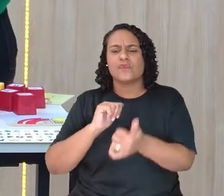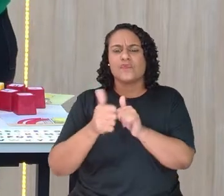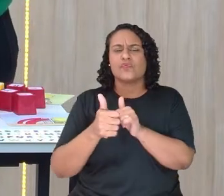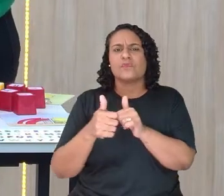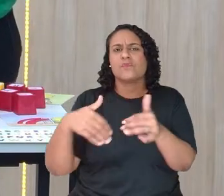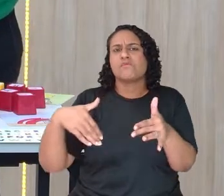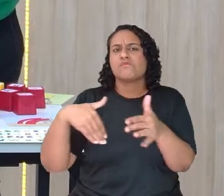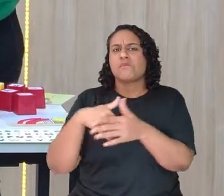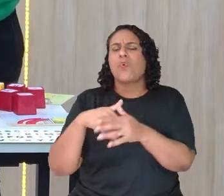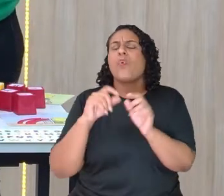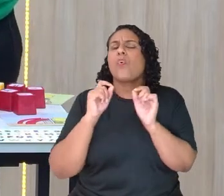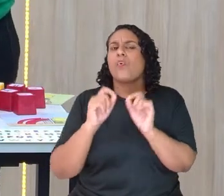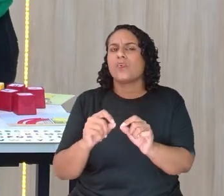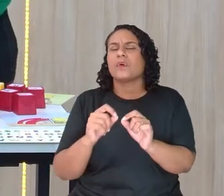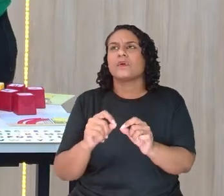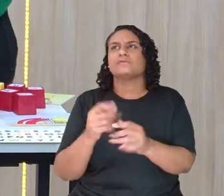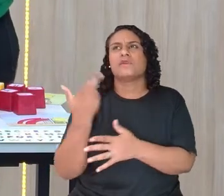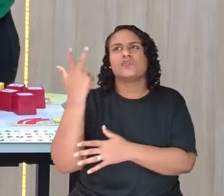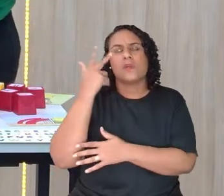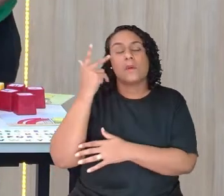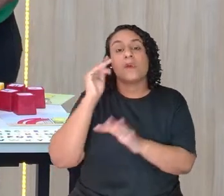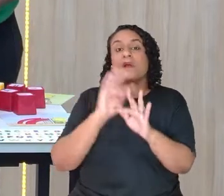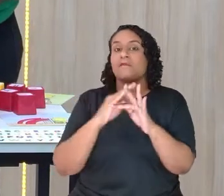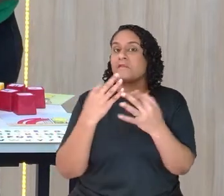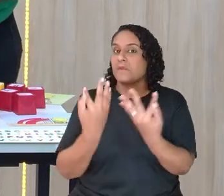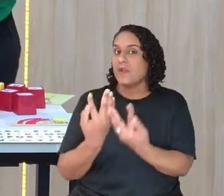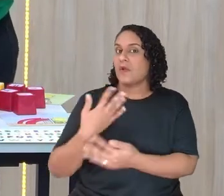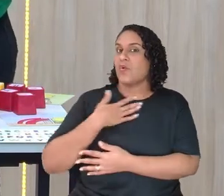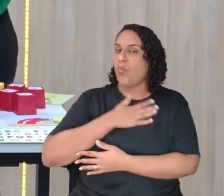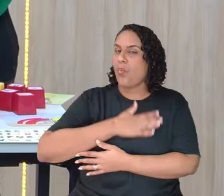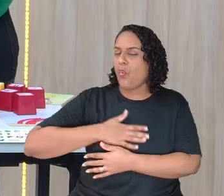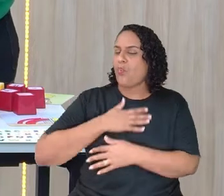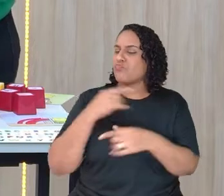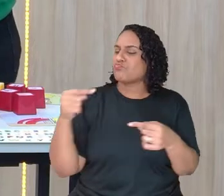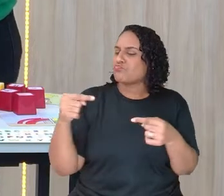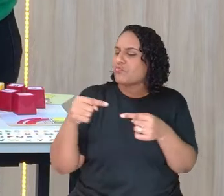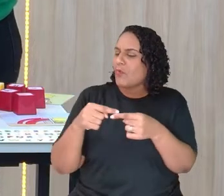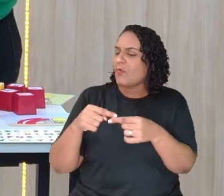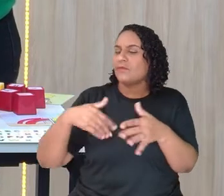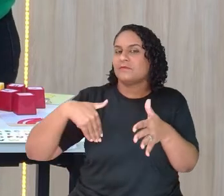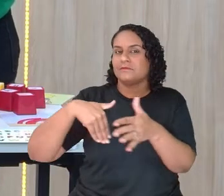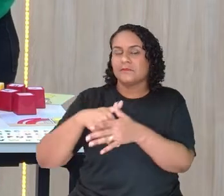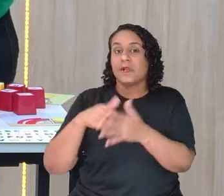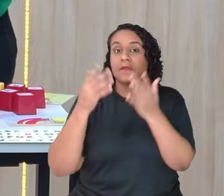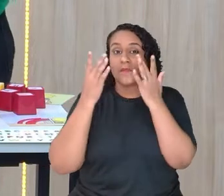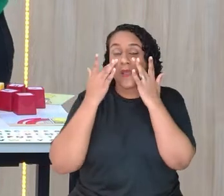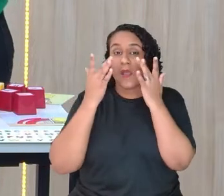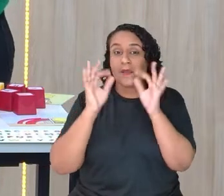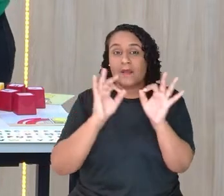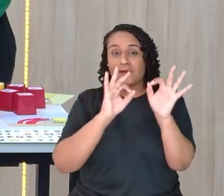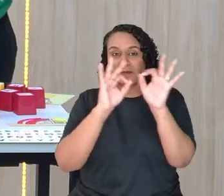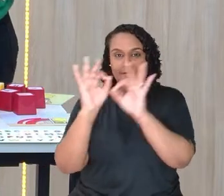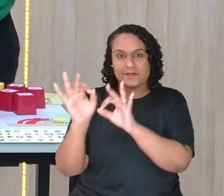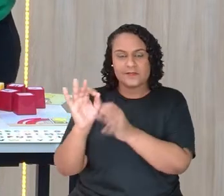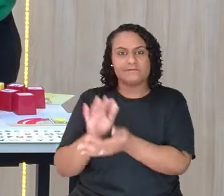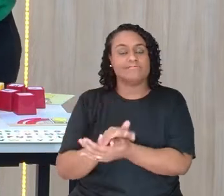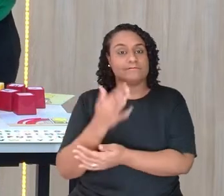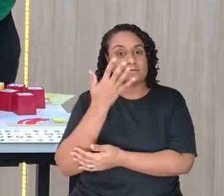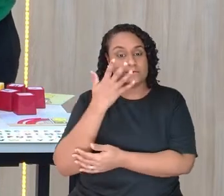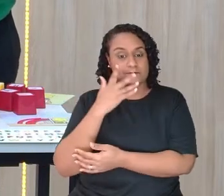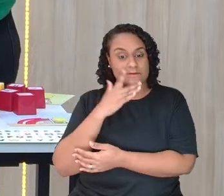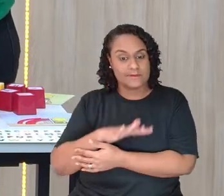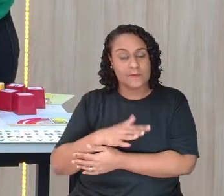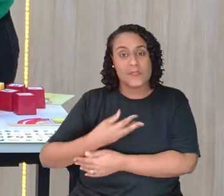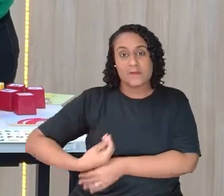futebol. Geralmente, a família que gosta de futebol está assistindo. Então, essa criança que está